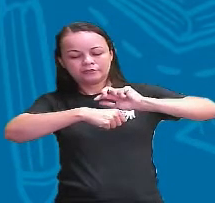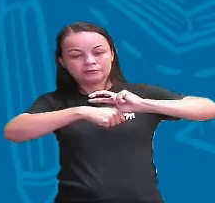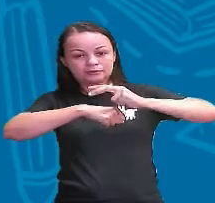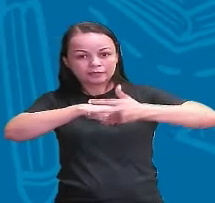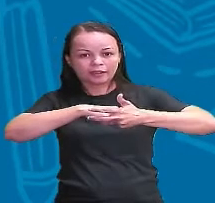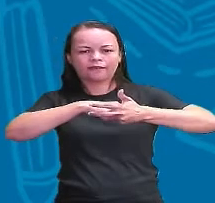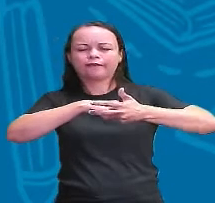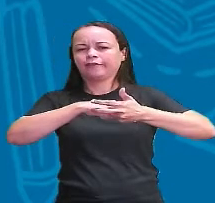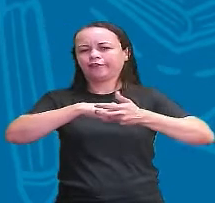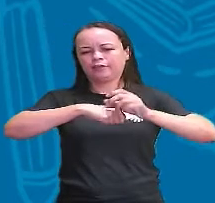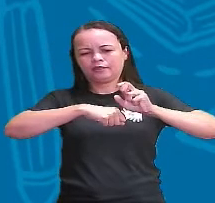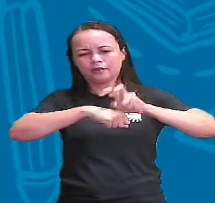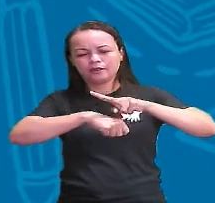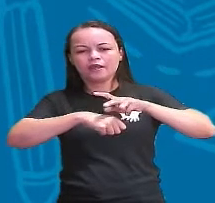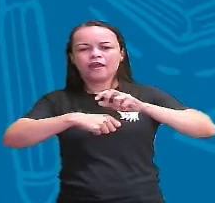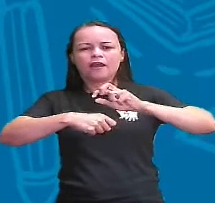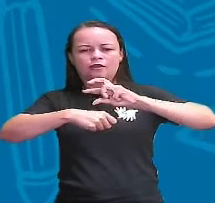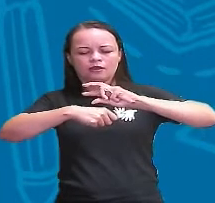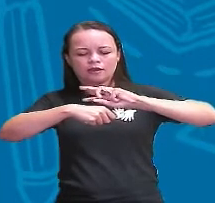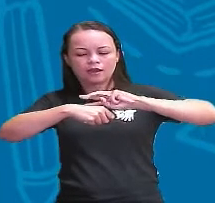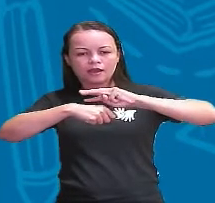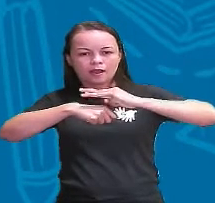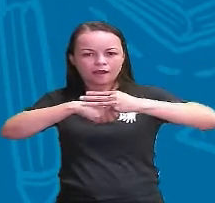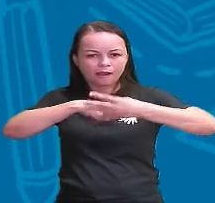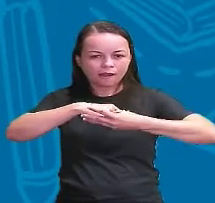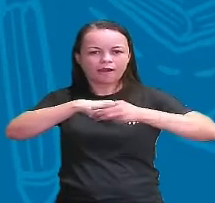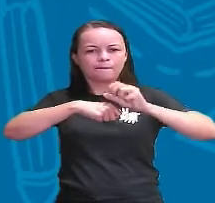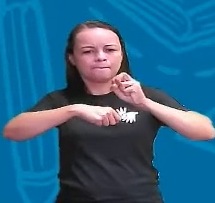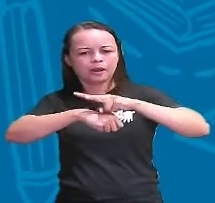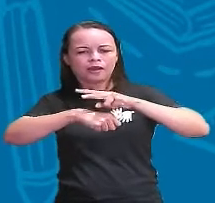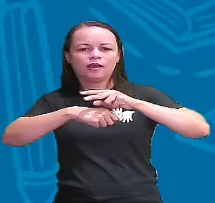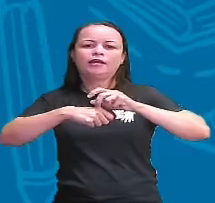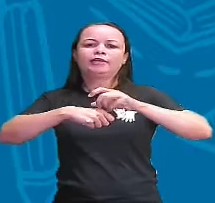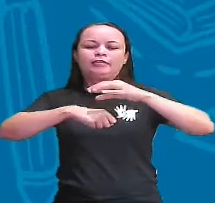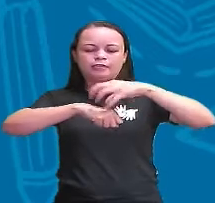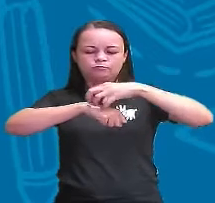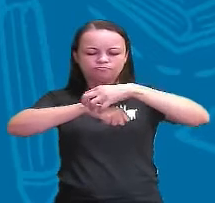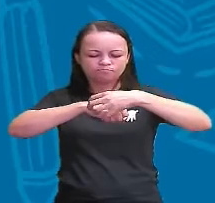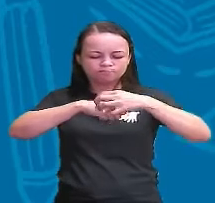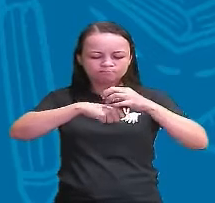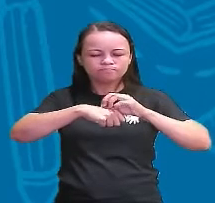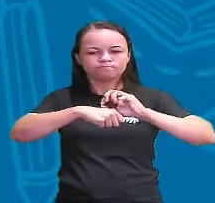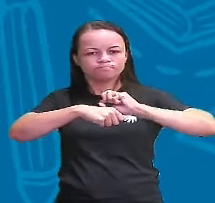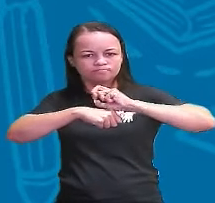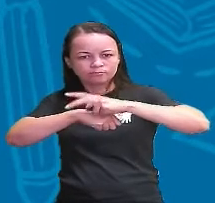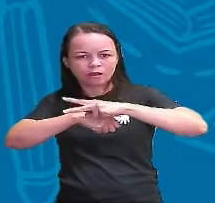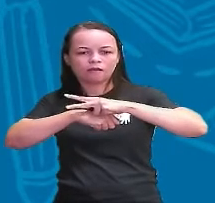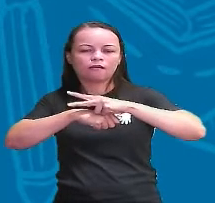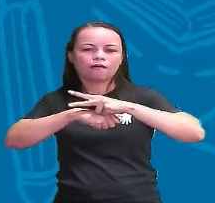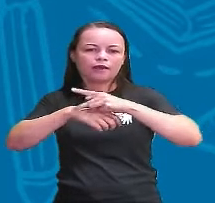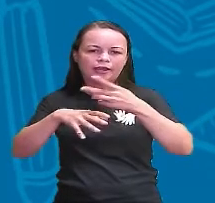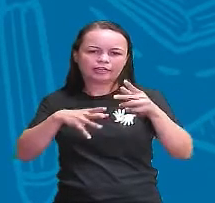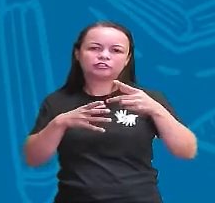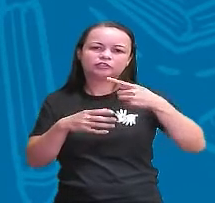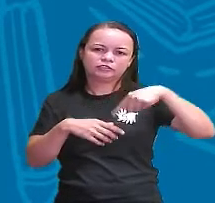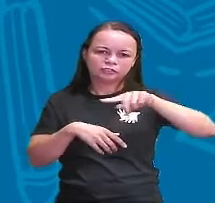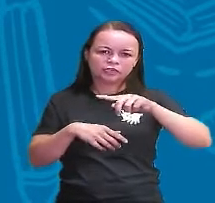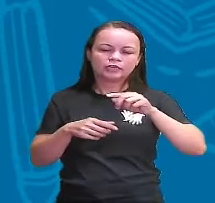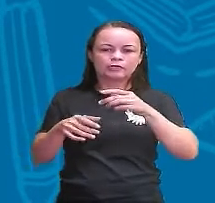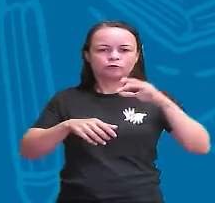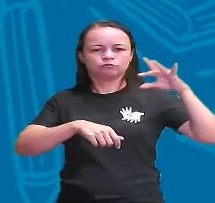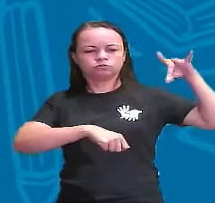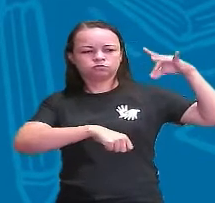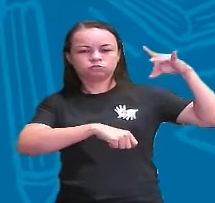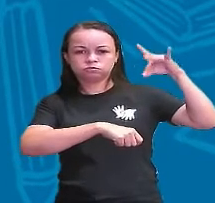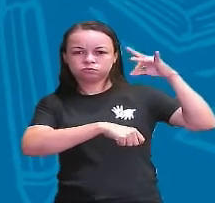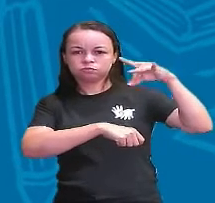chikungunya, que são todos problemas de saúde que estão associados com o mosquito, com a Aedes aegypti, né, que é o mosquito transmissor da dengue,